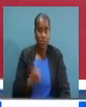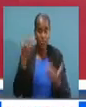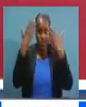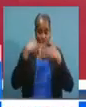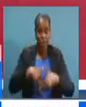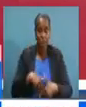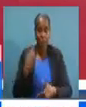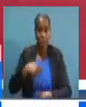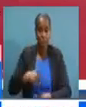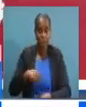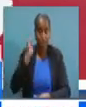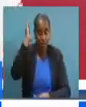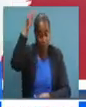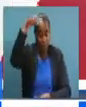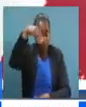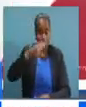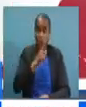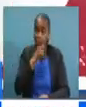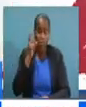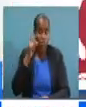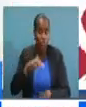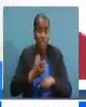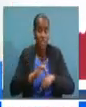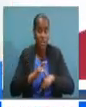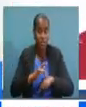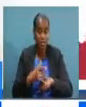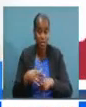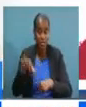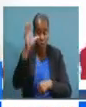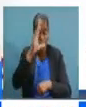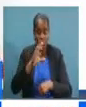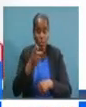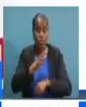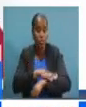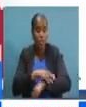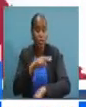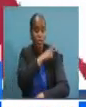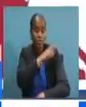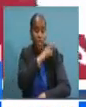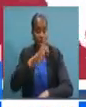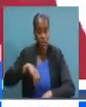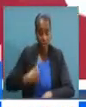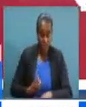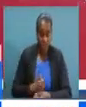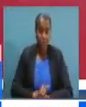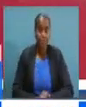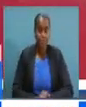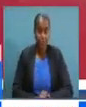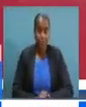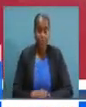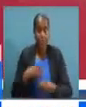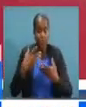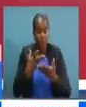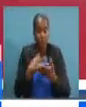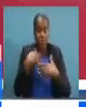Muito boa noite. O Presidente da República prometeu hoje sensibilizar as autoridades universitárias cabo-verdianas no sentido de incrementarem